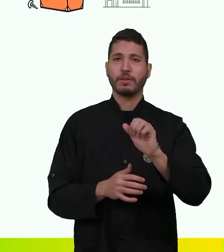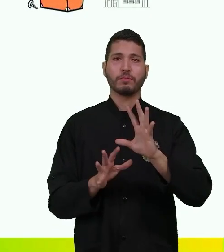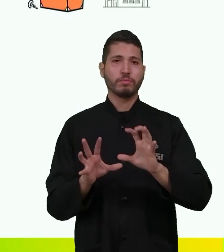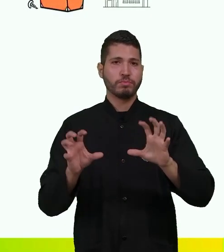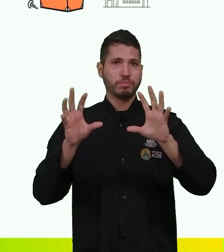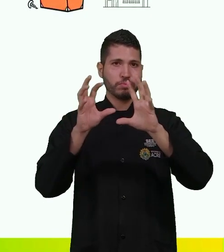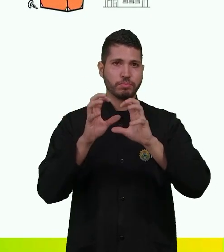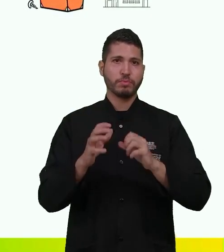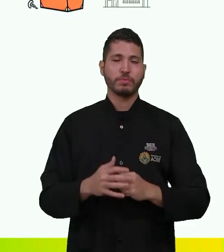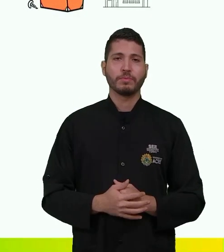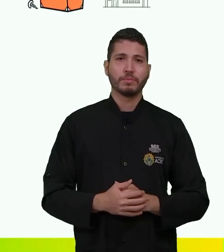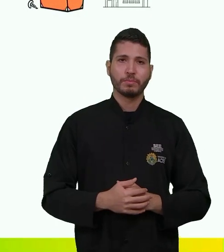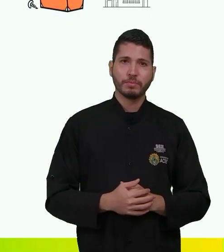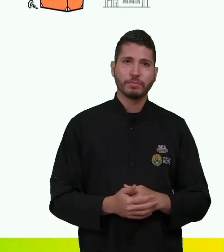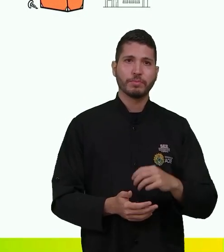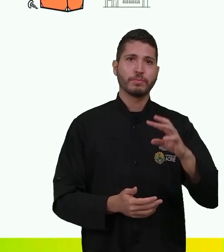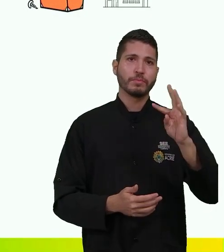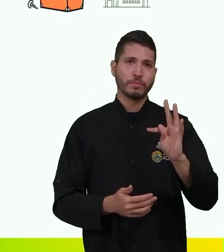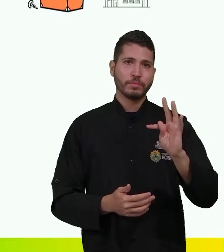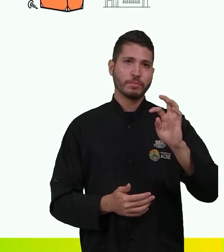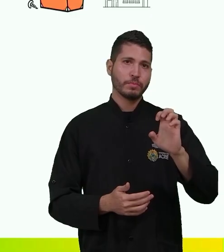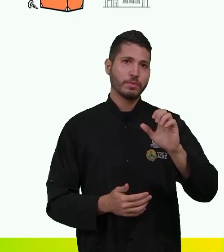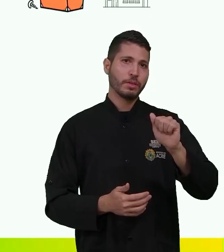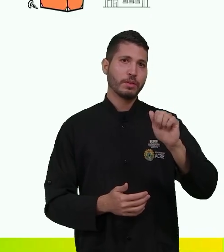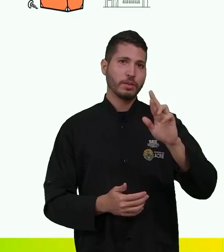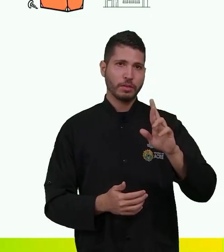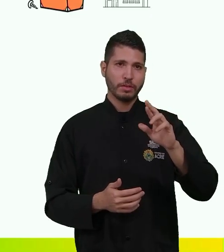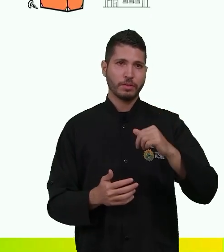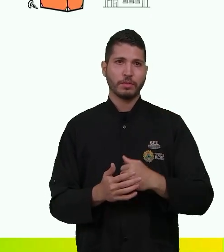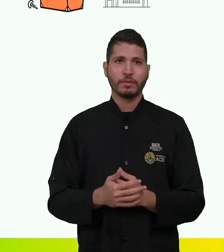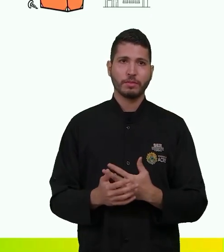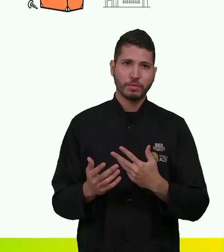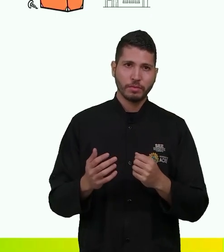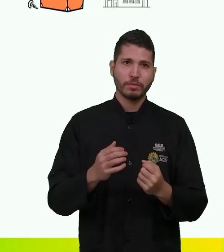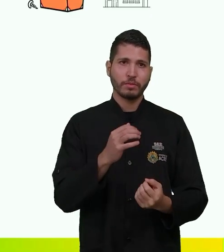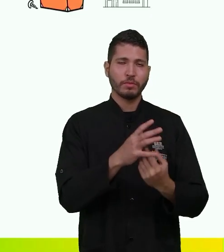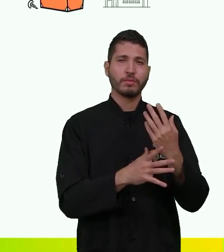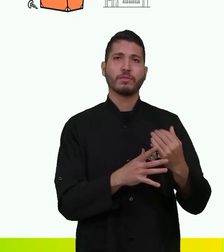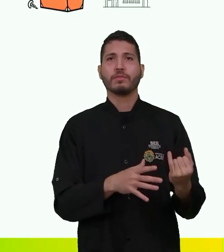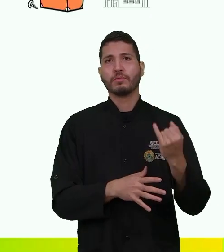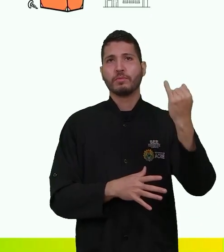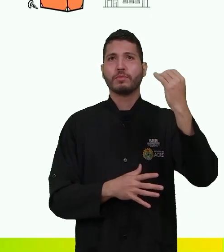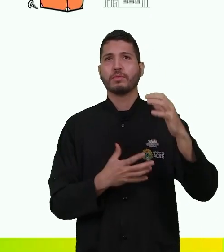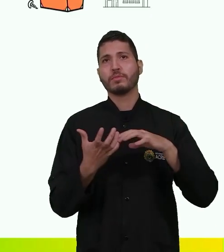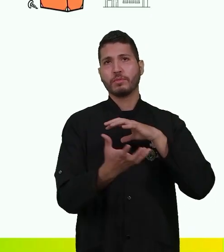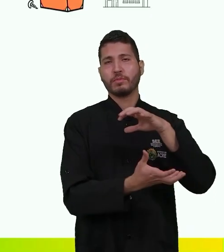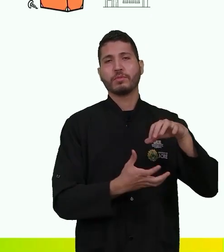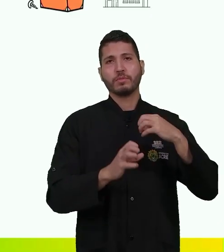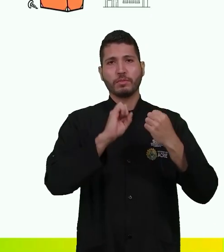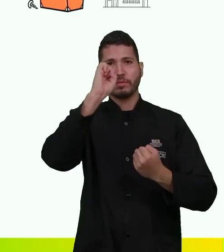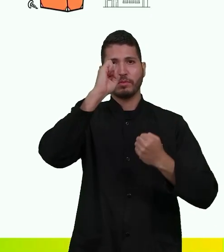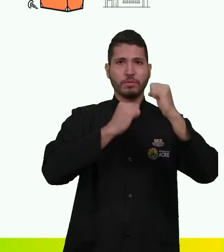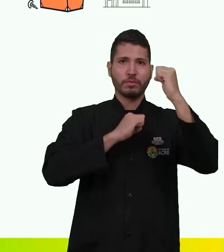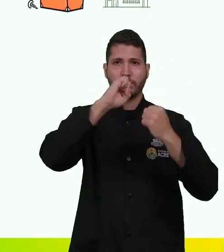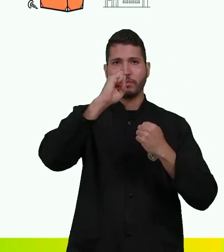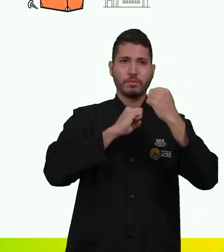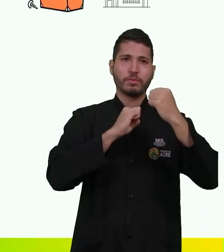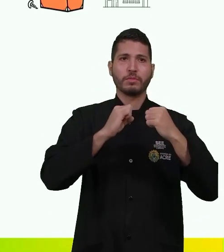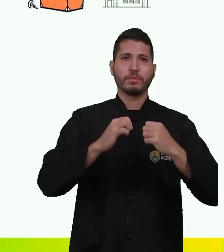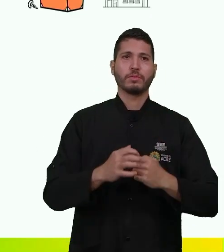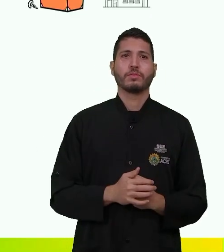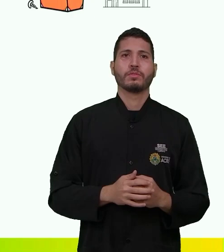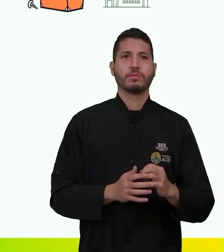Primeiro, o tear mecânico. A primeira invenção foi uma invenção fundamental da Revolução Industrial que automatizou a produção